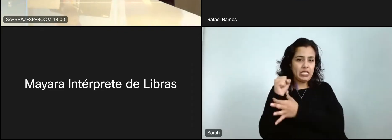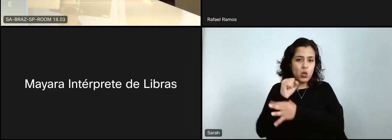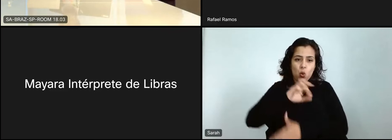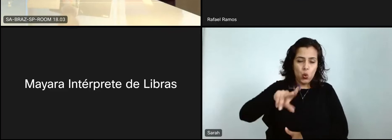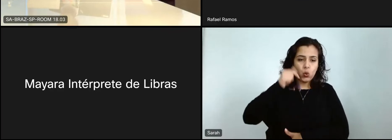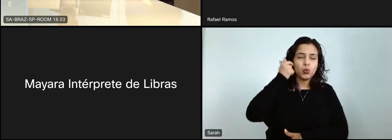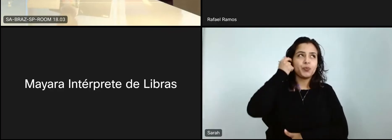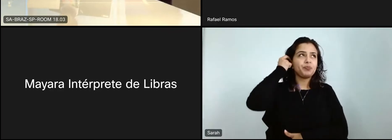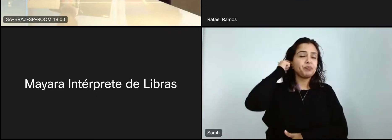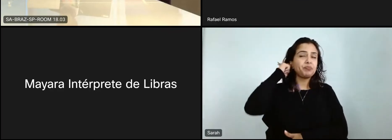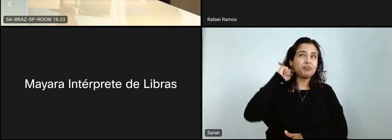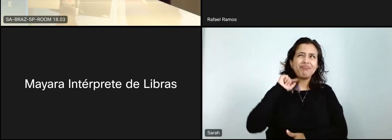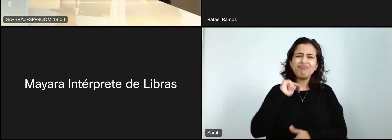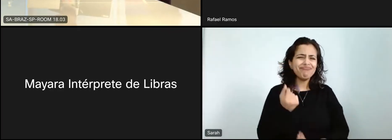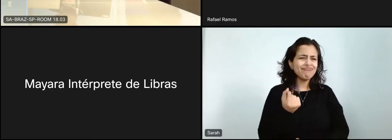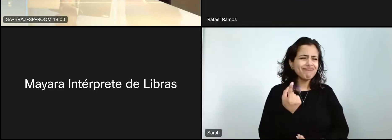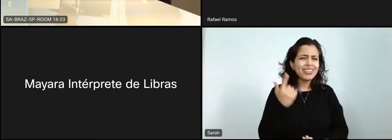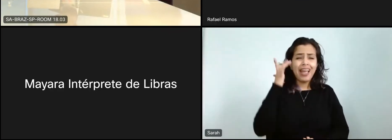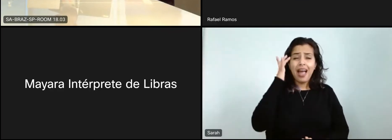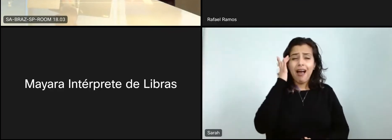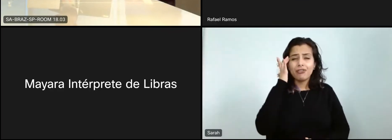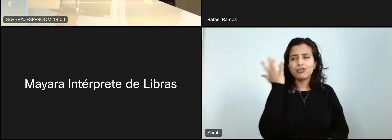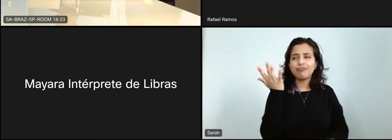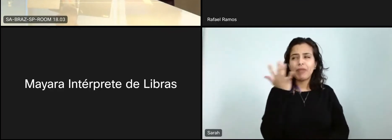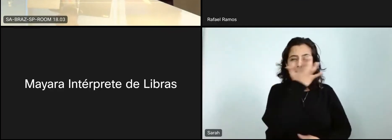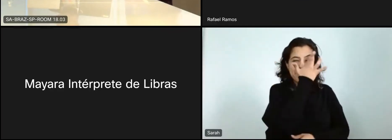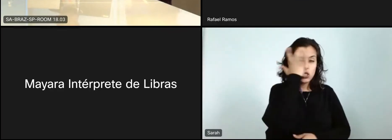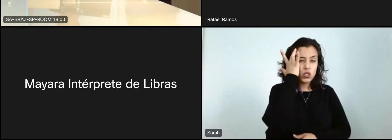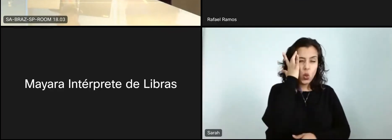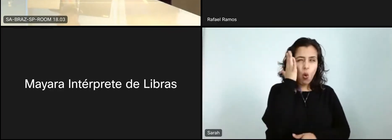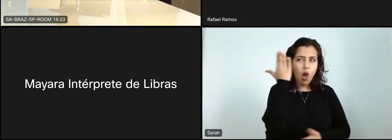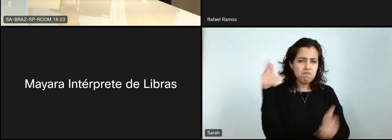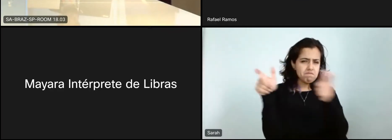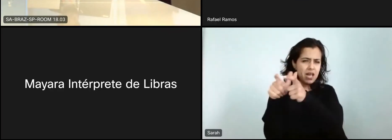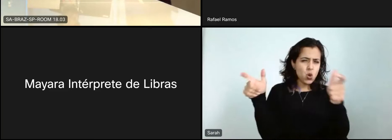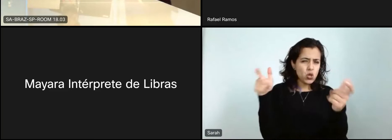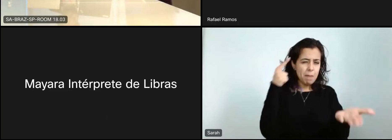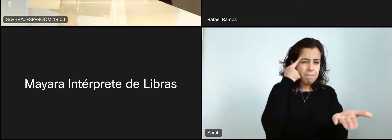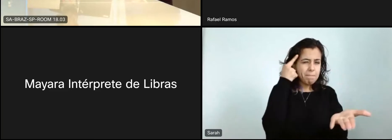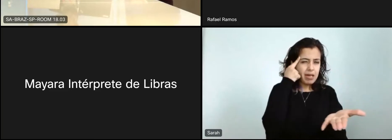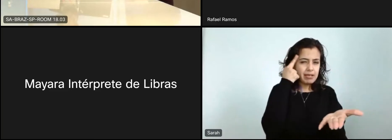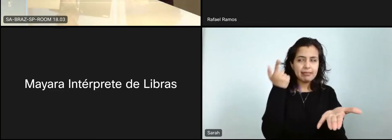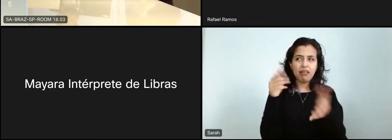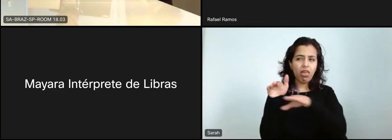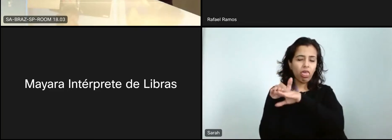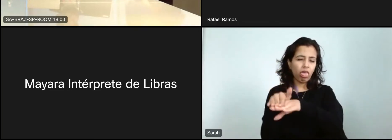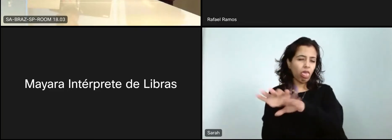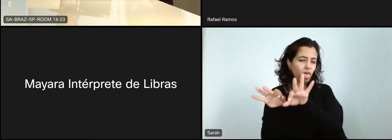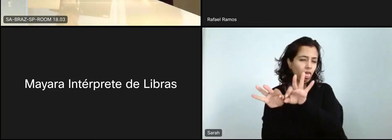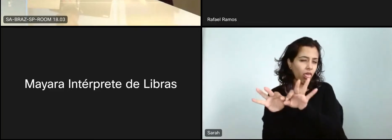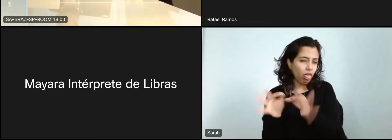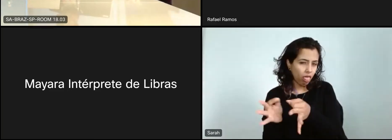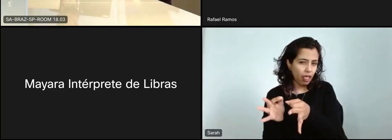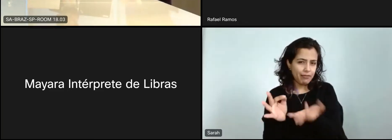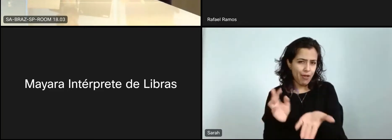pessoas entendem, talvez, microagressões de uma forma que a gente vai discutir mais para frente, mas assim, existem várias formas